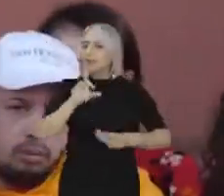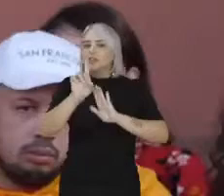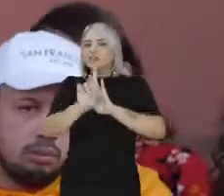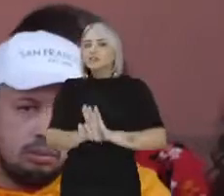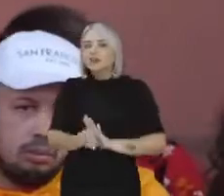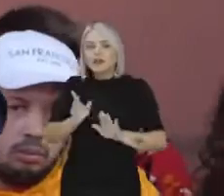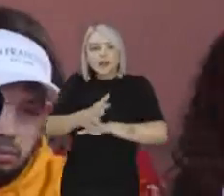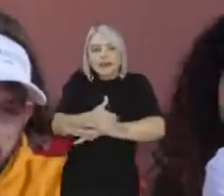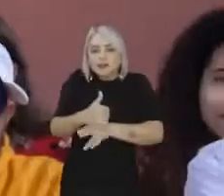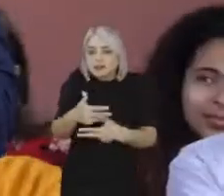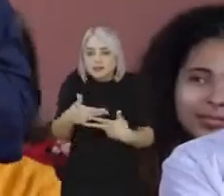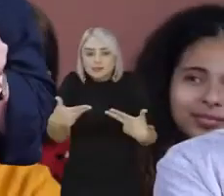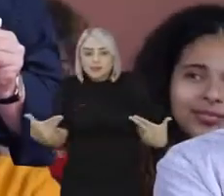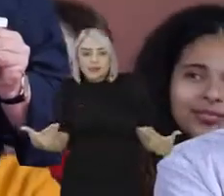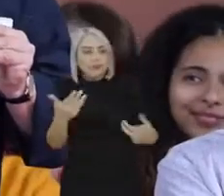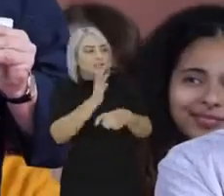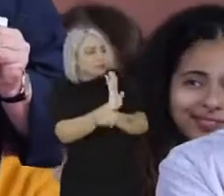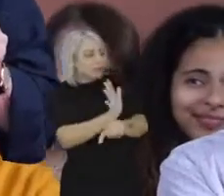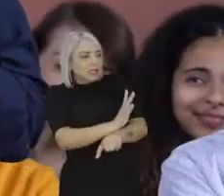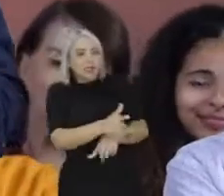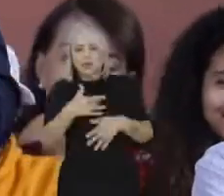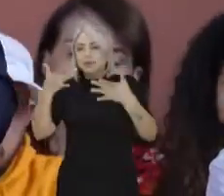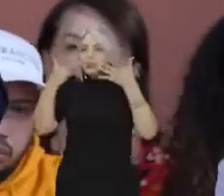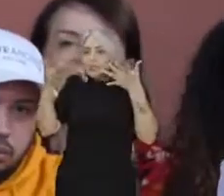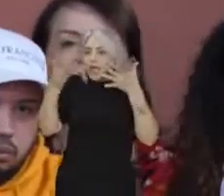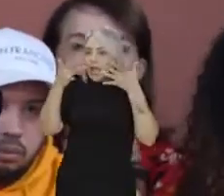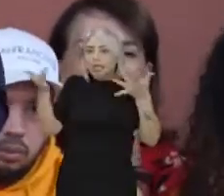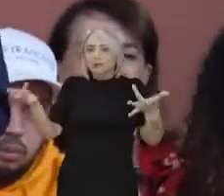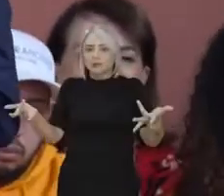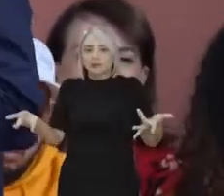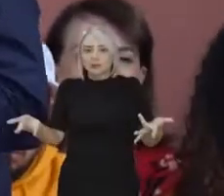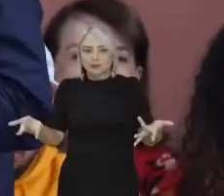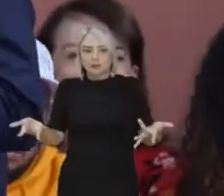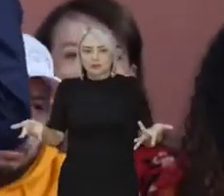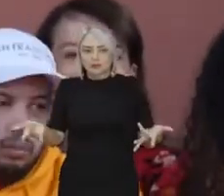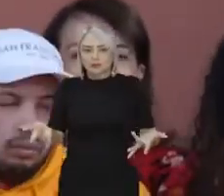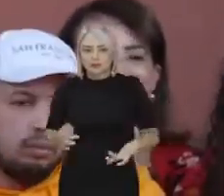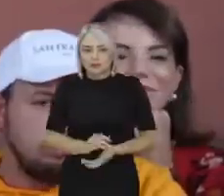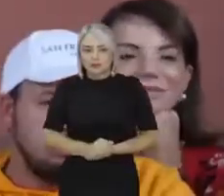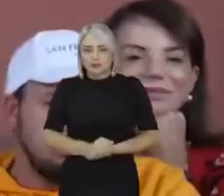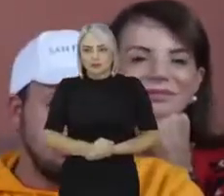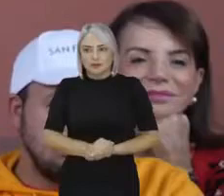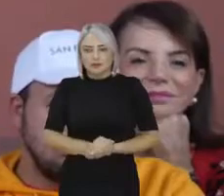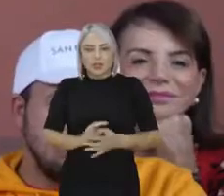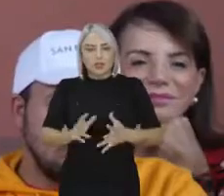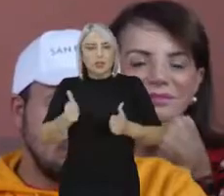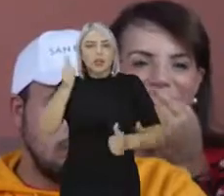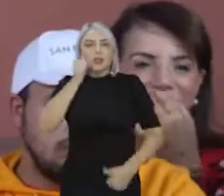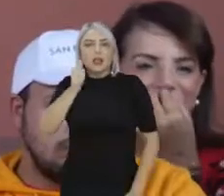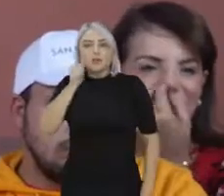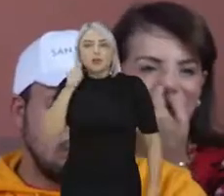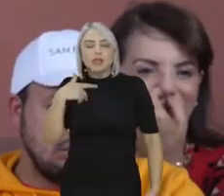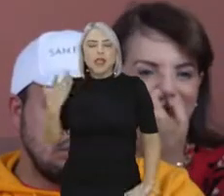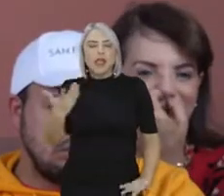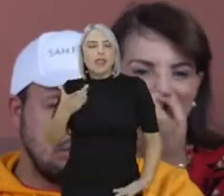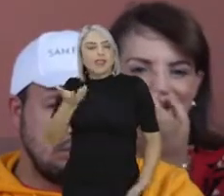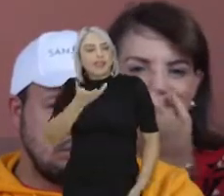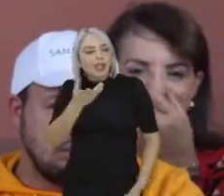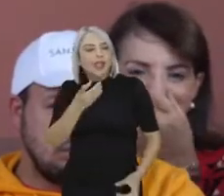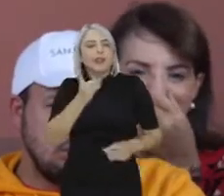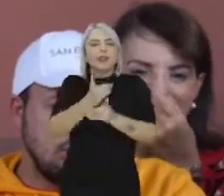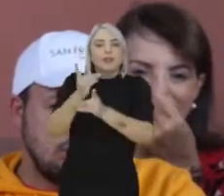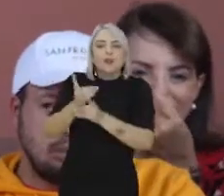num cinema, a gente quer ir num teatro, não é isso? Toda mulher quer encontrar, sabe, um